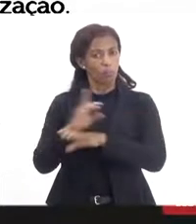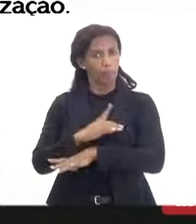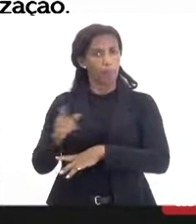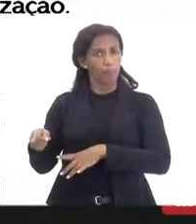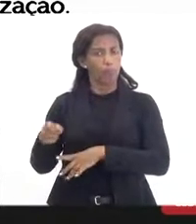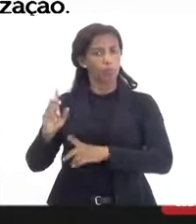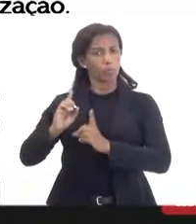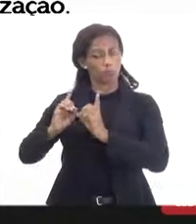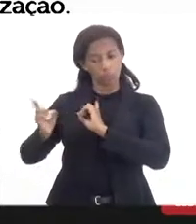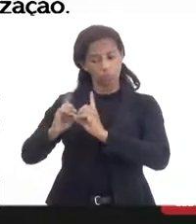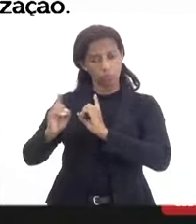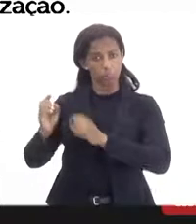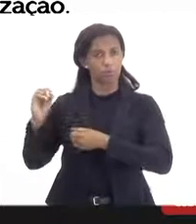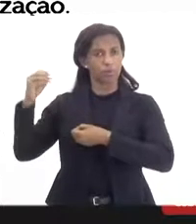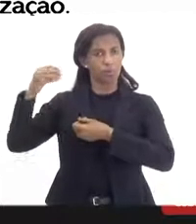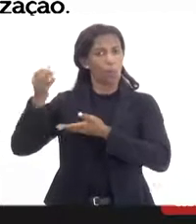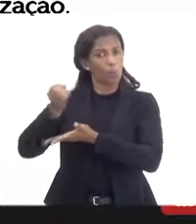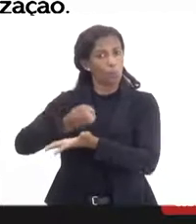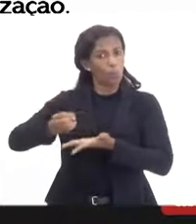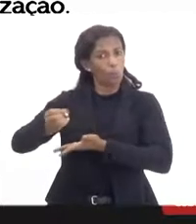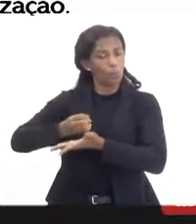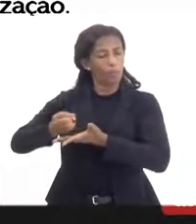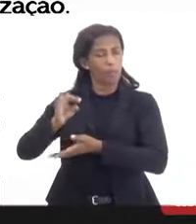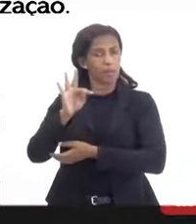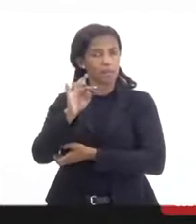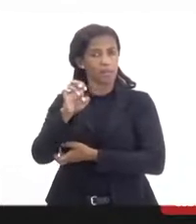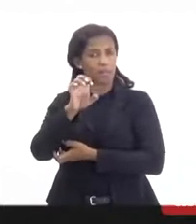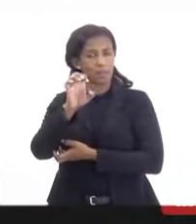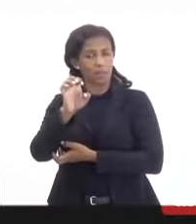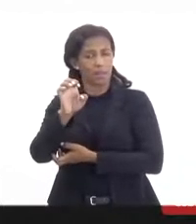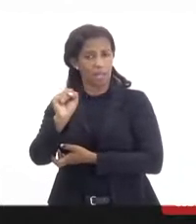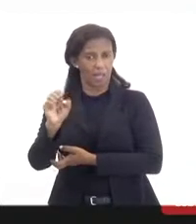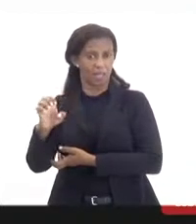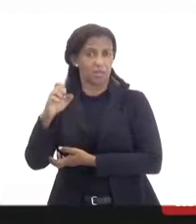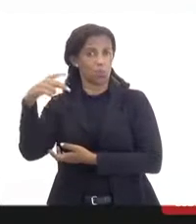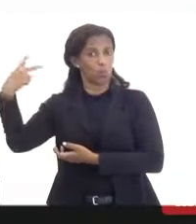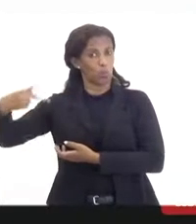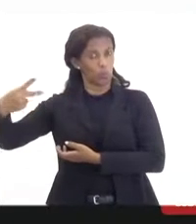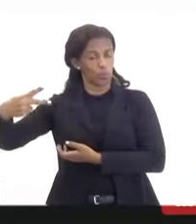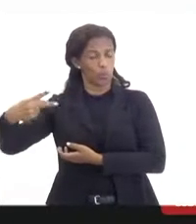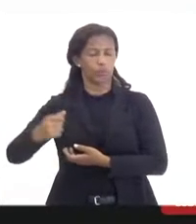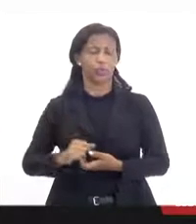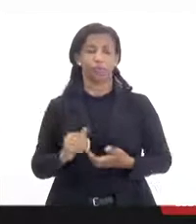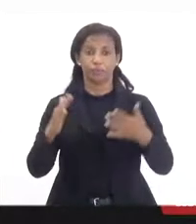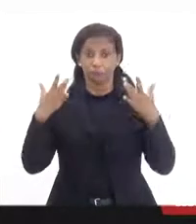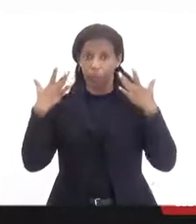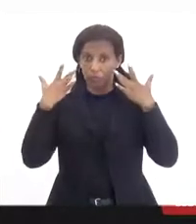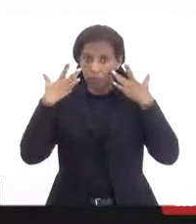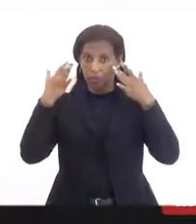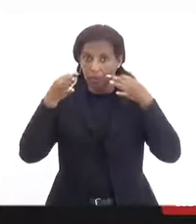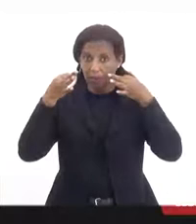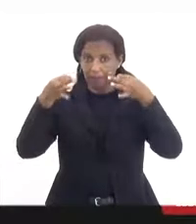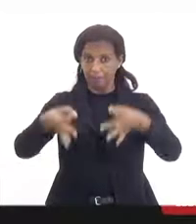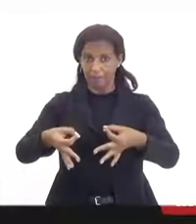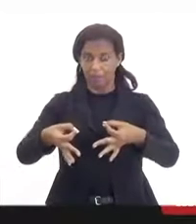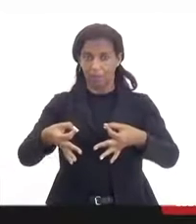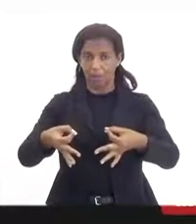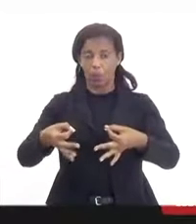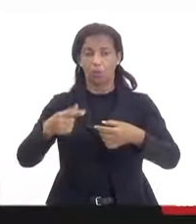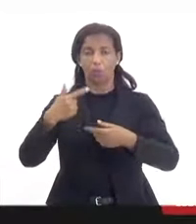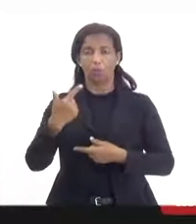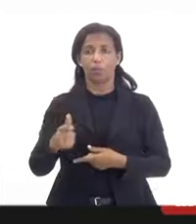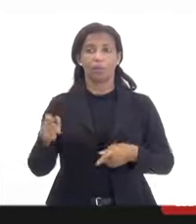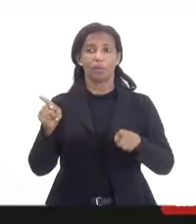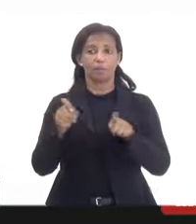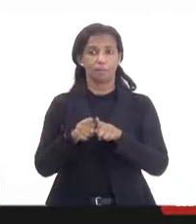em discussão com base nessa tese 2. Vou chamar a atenção aqui para um auto